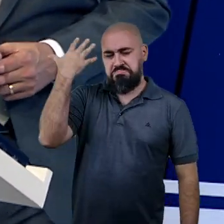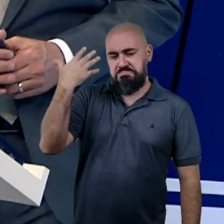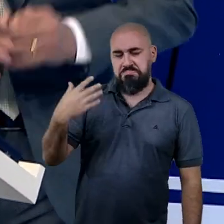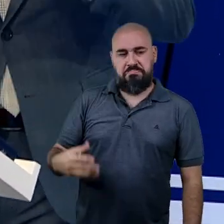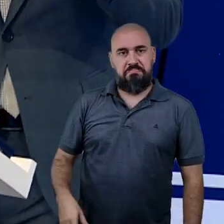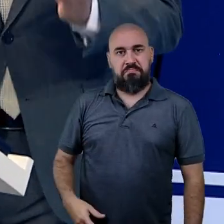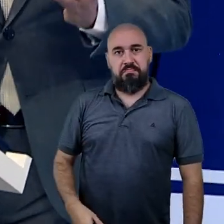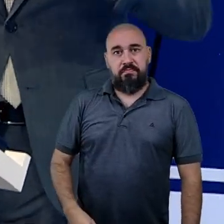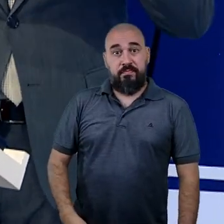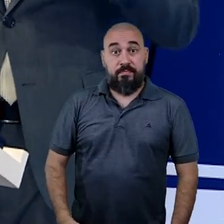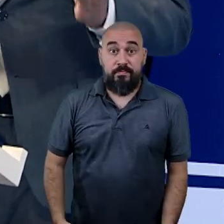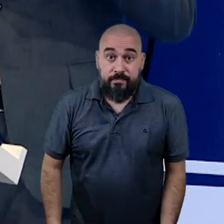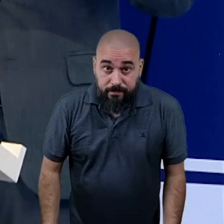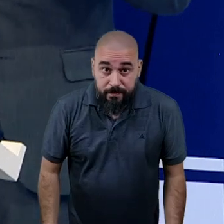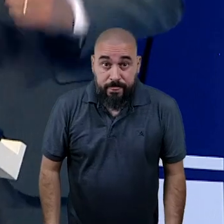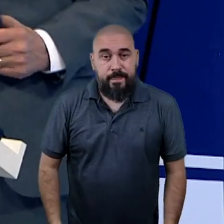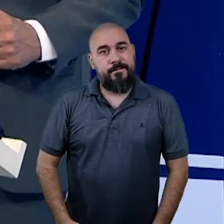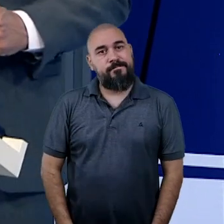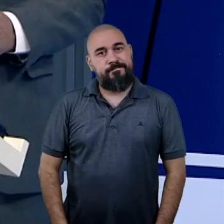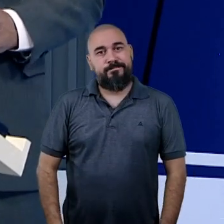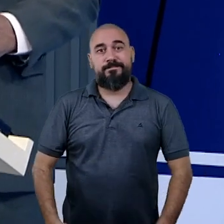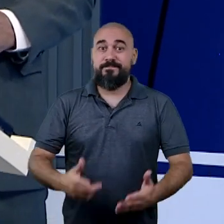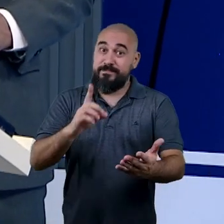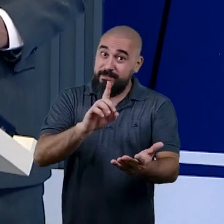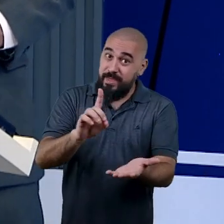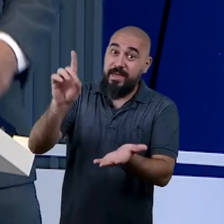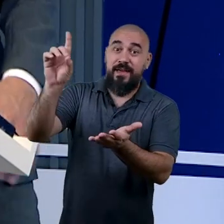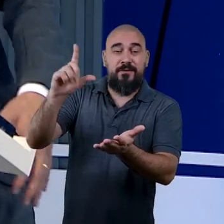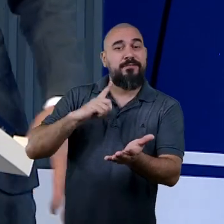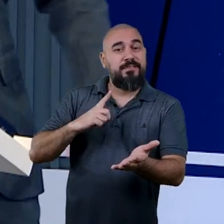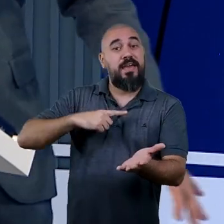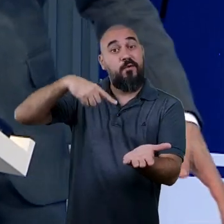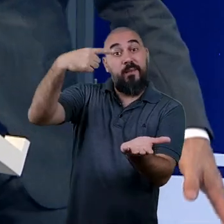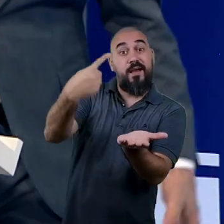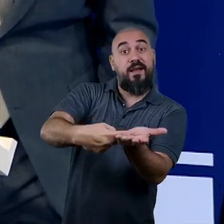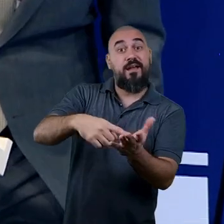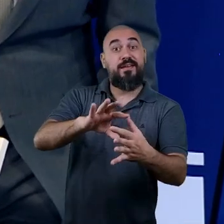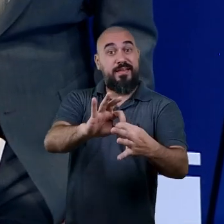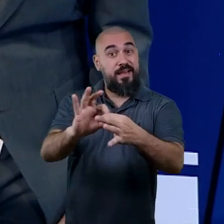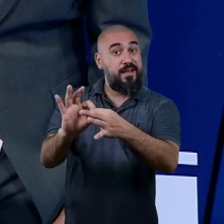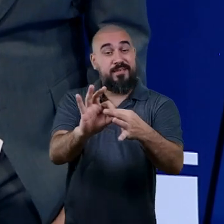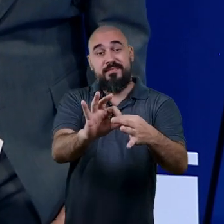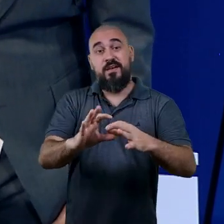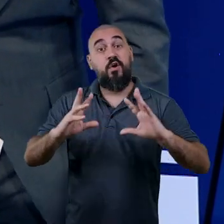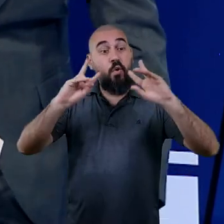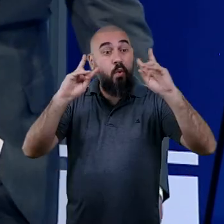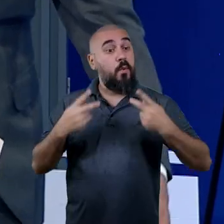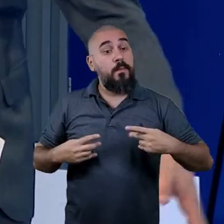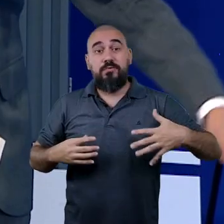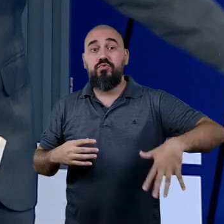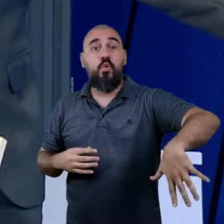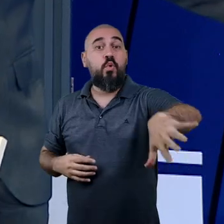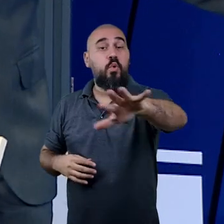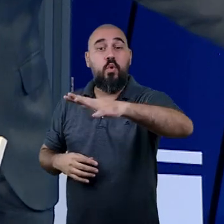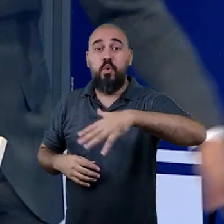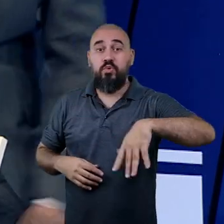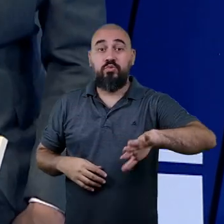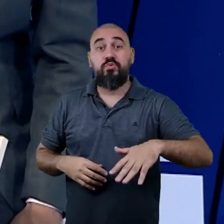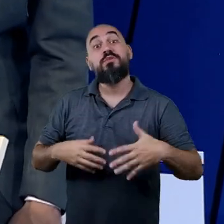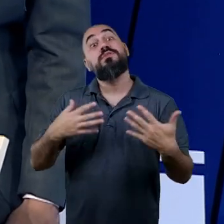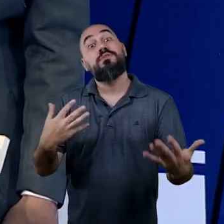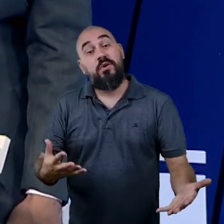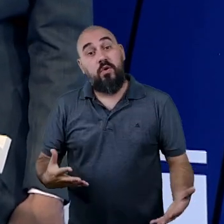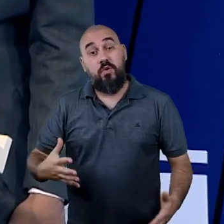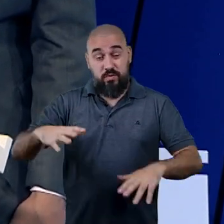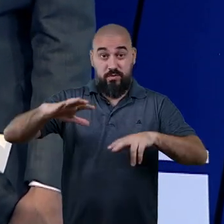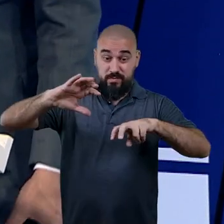Deus tem uma aliança eterna com a humanidade. E isso está na sua coxa. Então, quando eu coloco a mão na